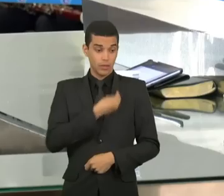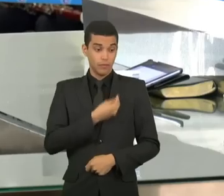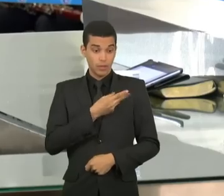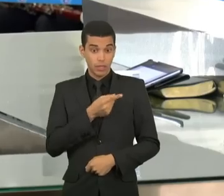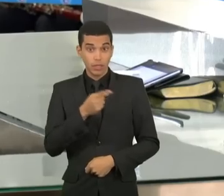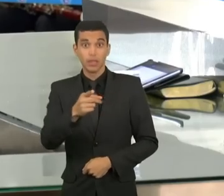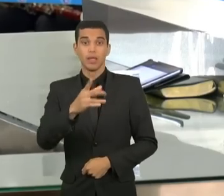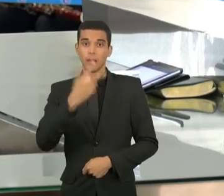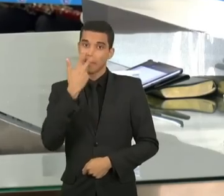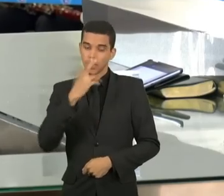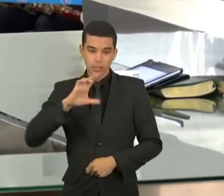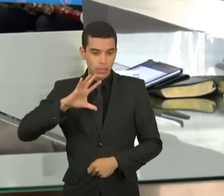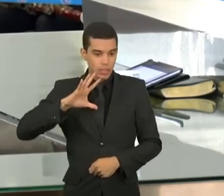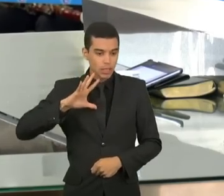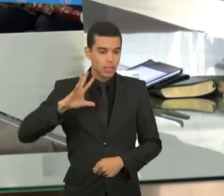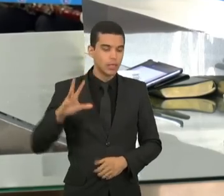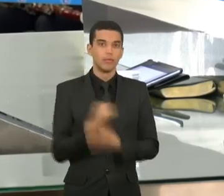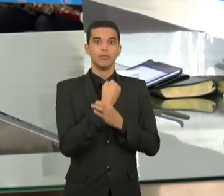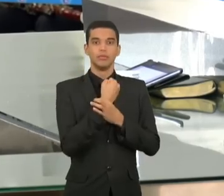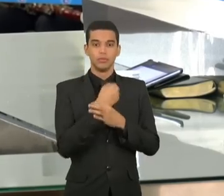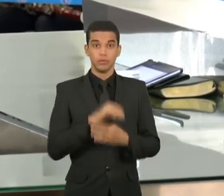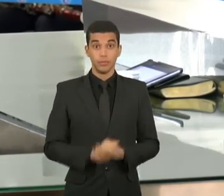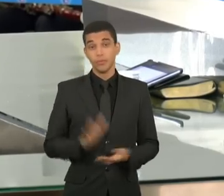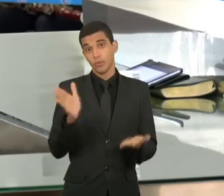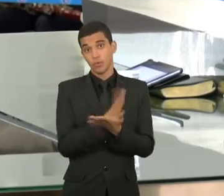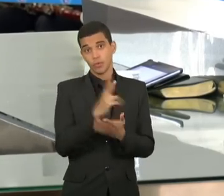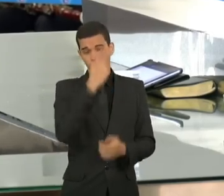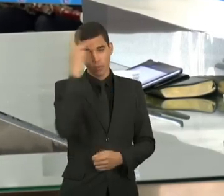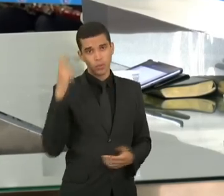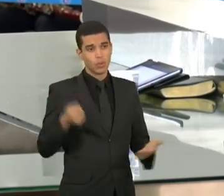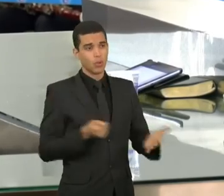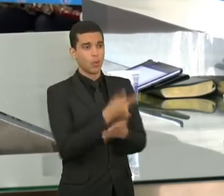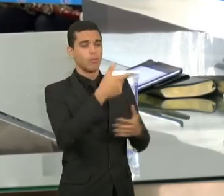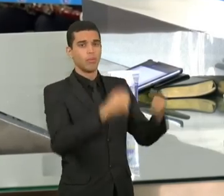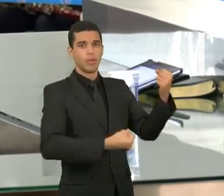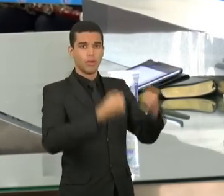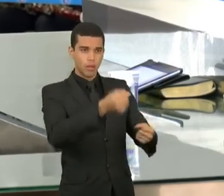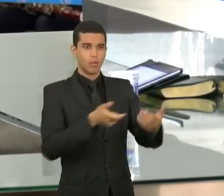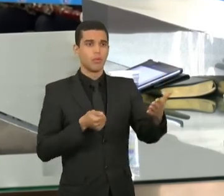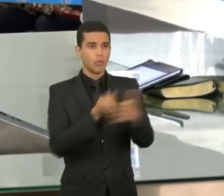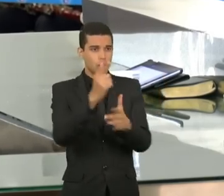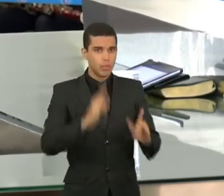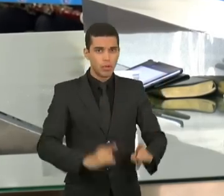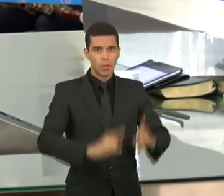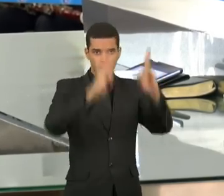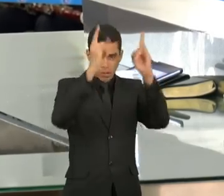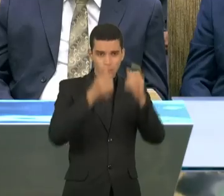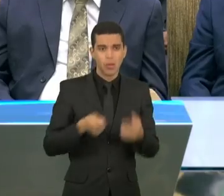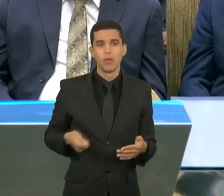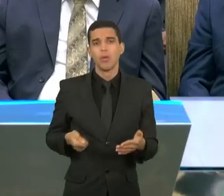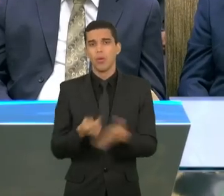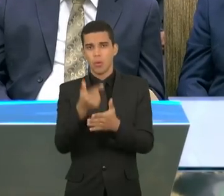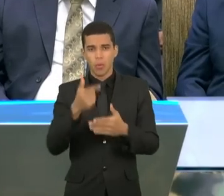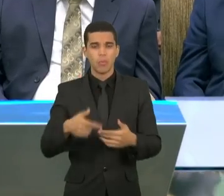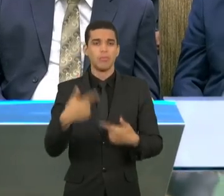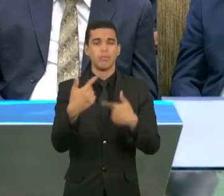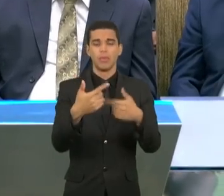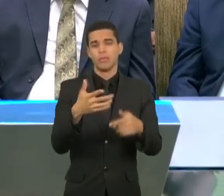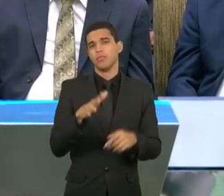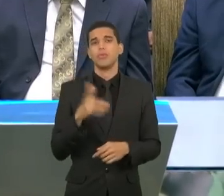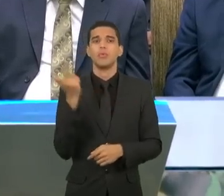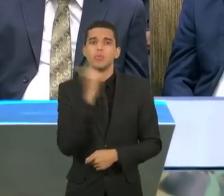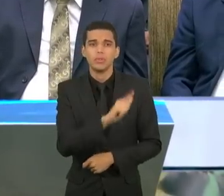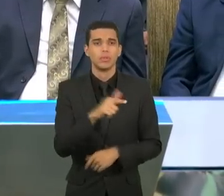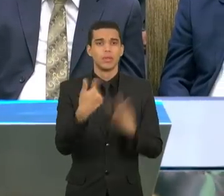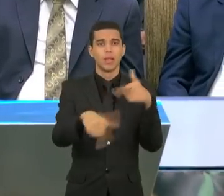carro, tem gente tomando posse de apartamento, tem gente tomando posse de emprego, tem gente tomando posse de tudo, menos da vida